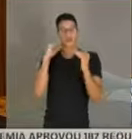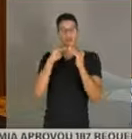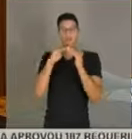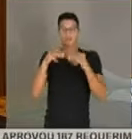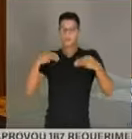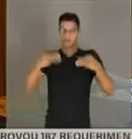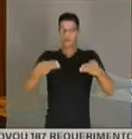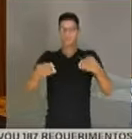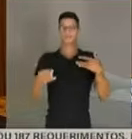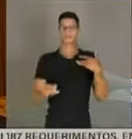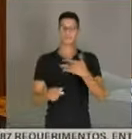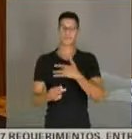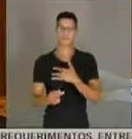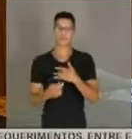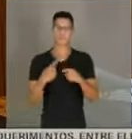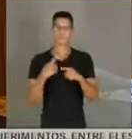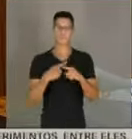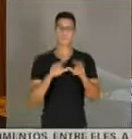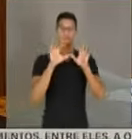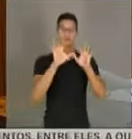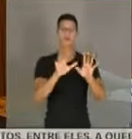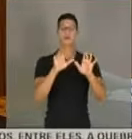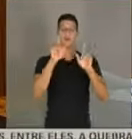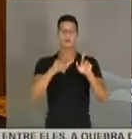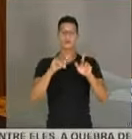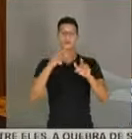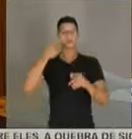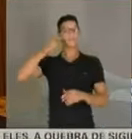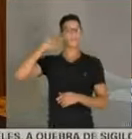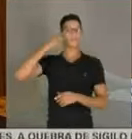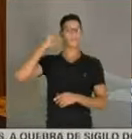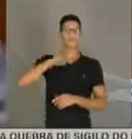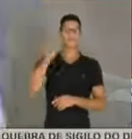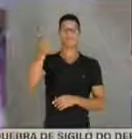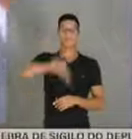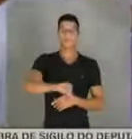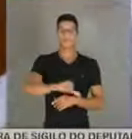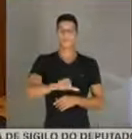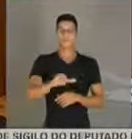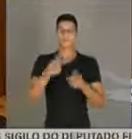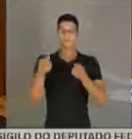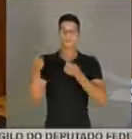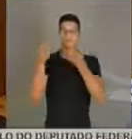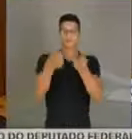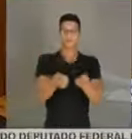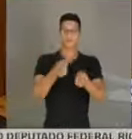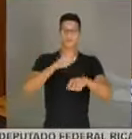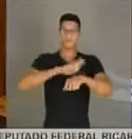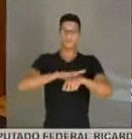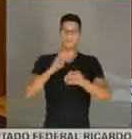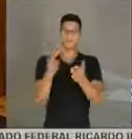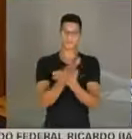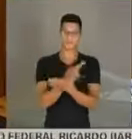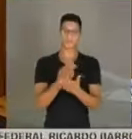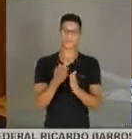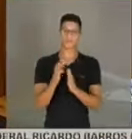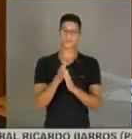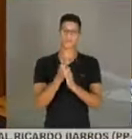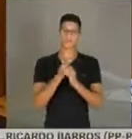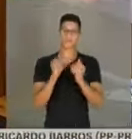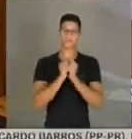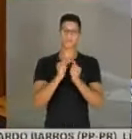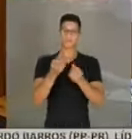direto do Ministério da Saúde, porque isso é totalmente fraudado e é pior, foi apresentado na data incorreta,